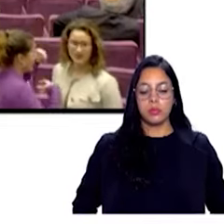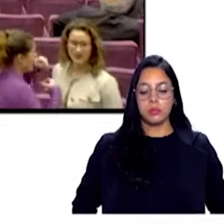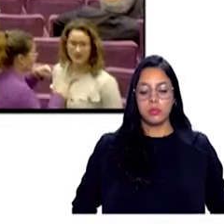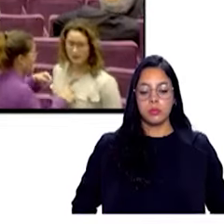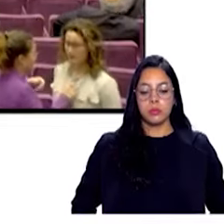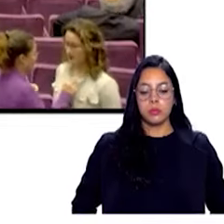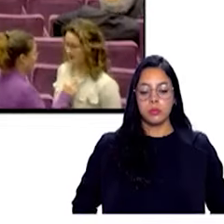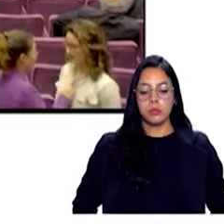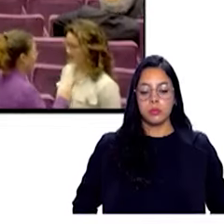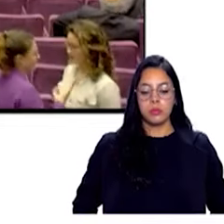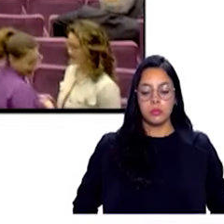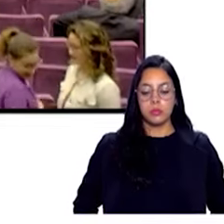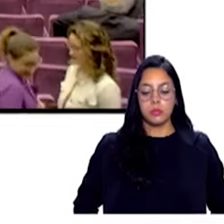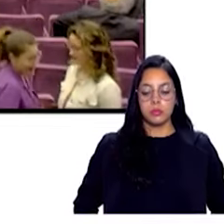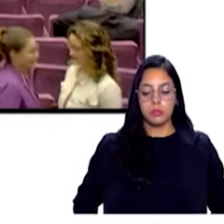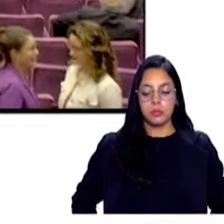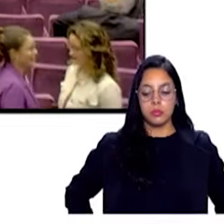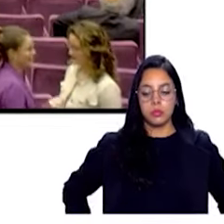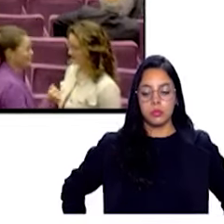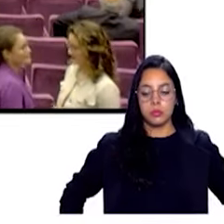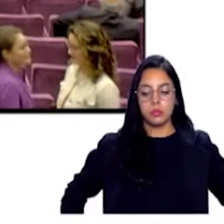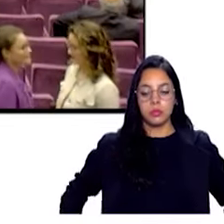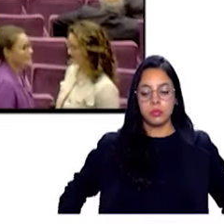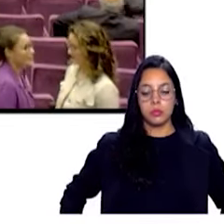os painelistas chegaram